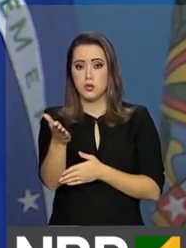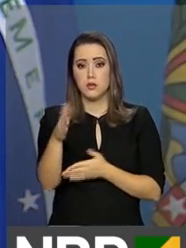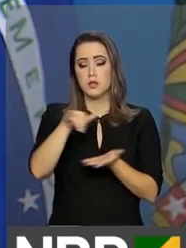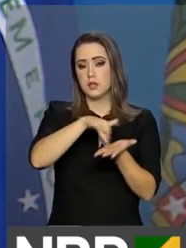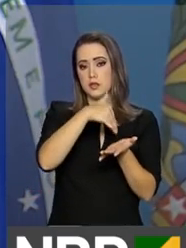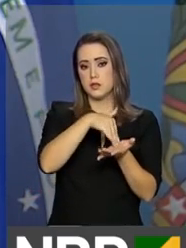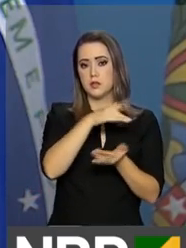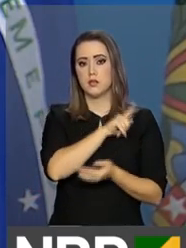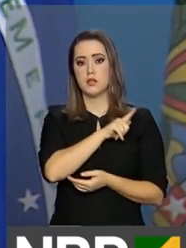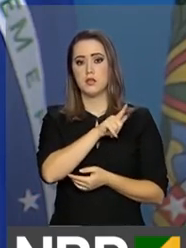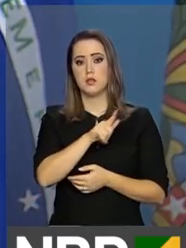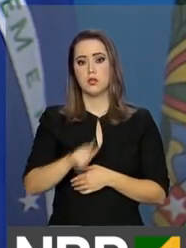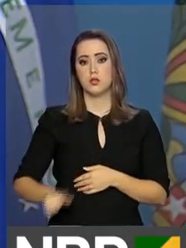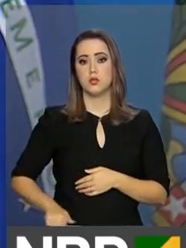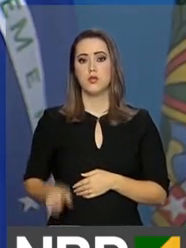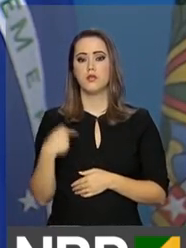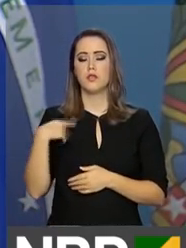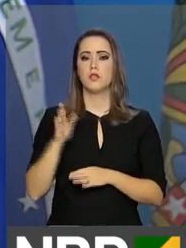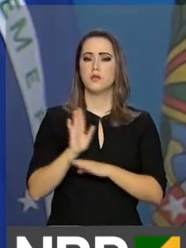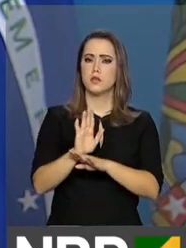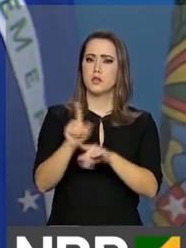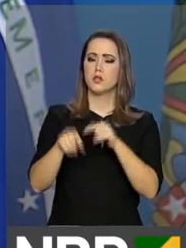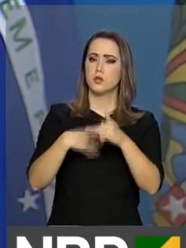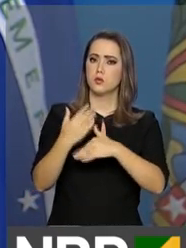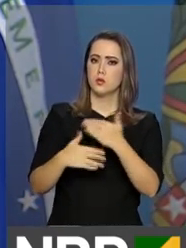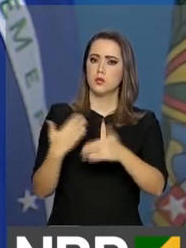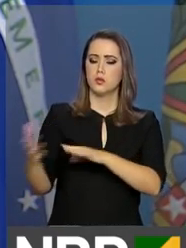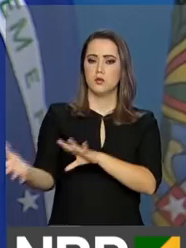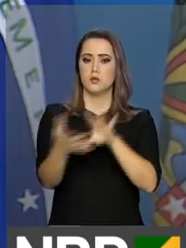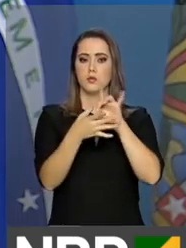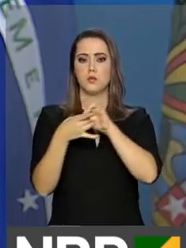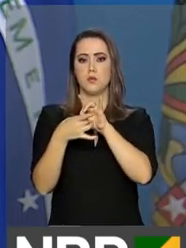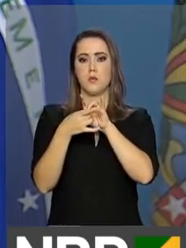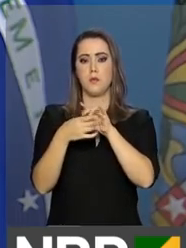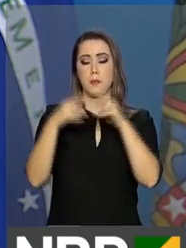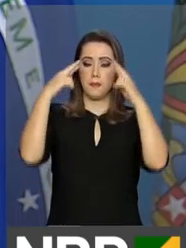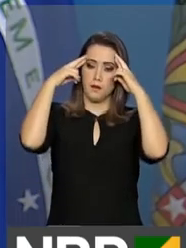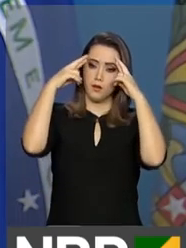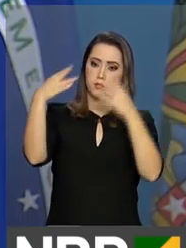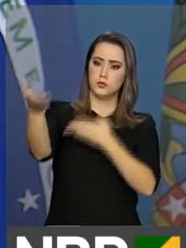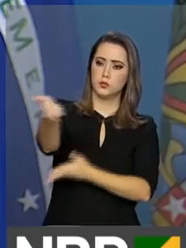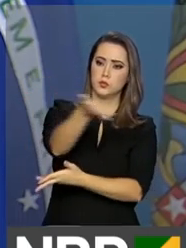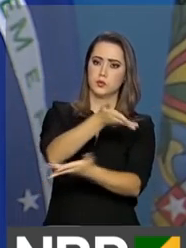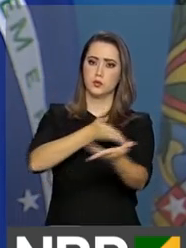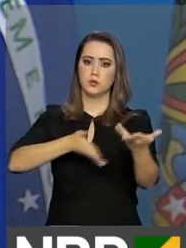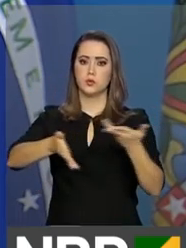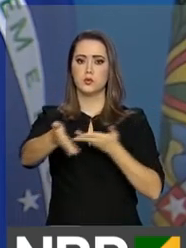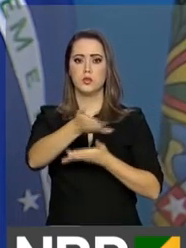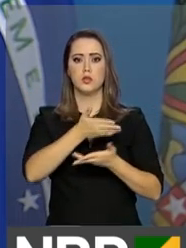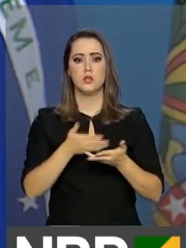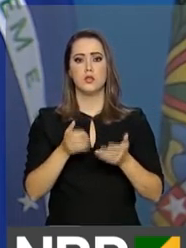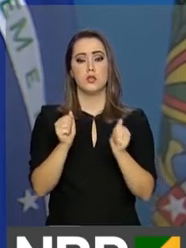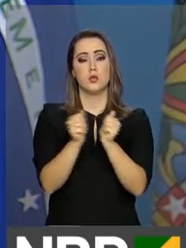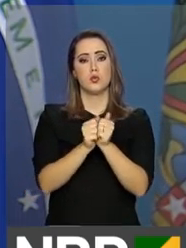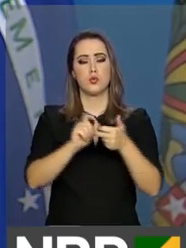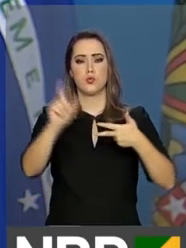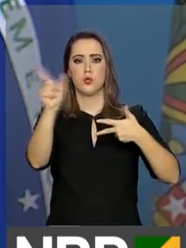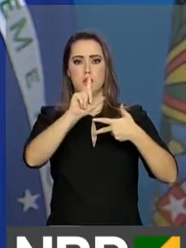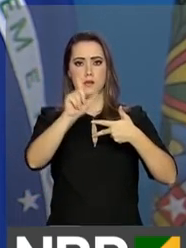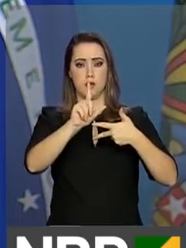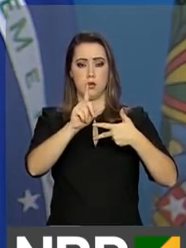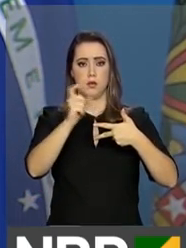você assegurará a continuidade da relação de respeito e harmonia entre o Executivo e o